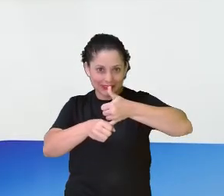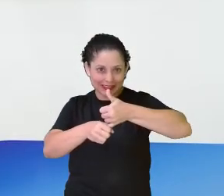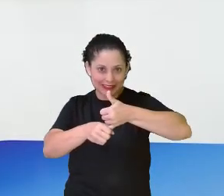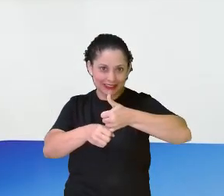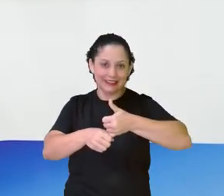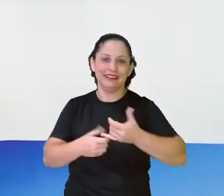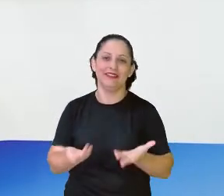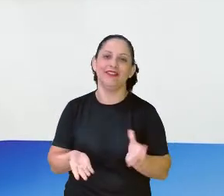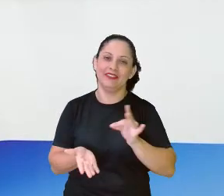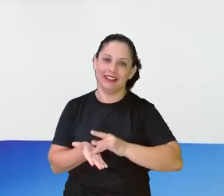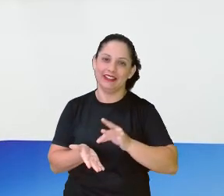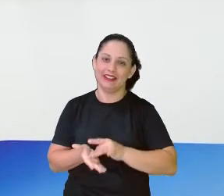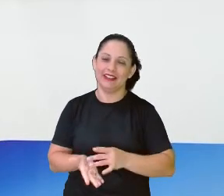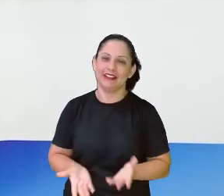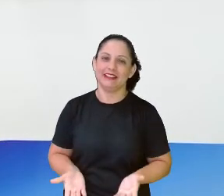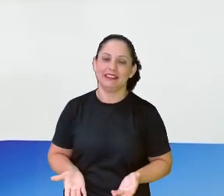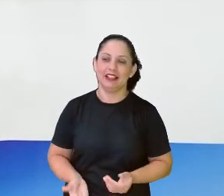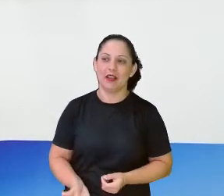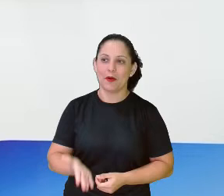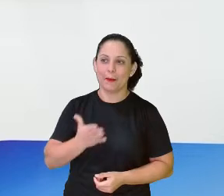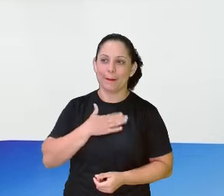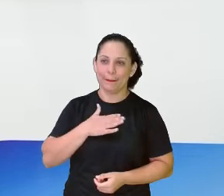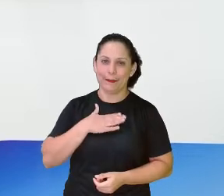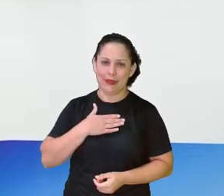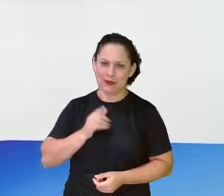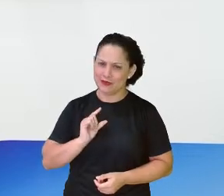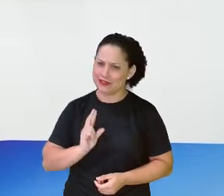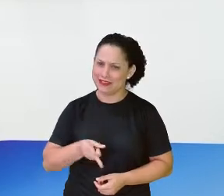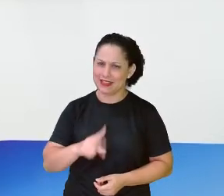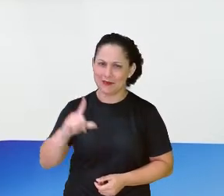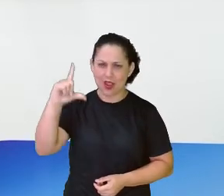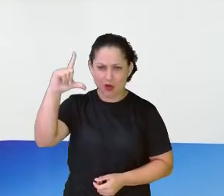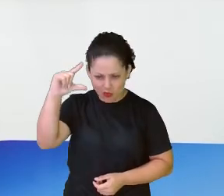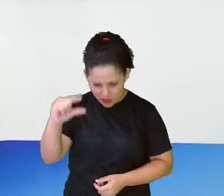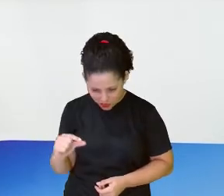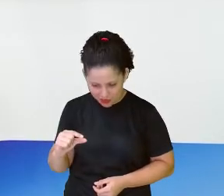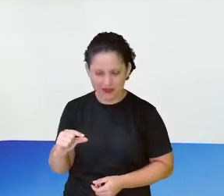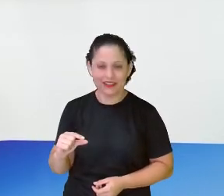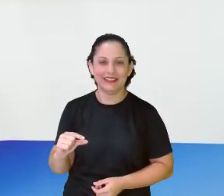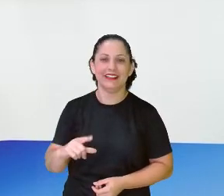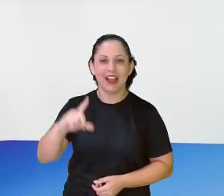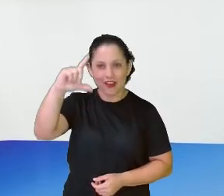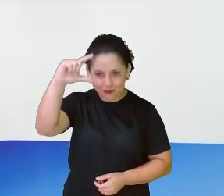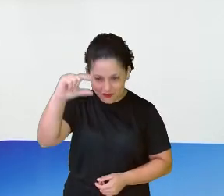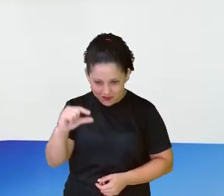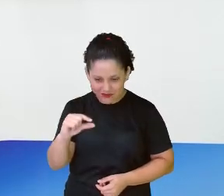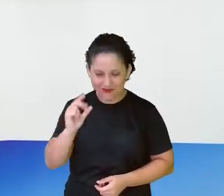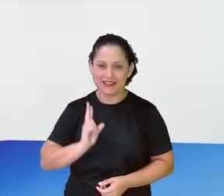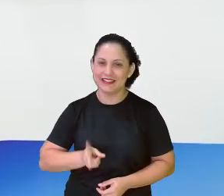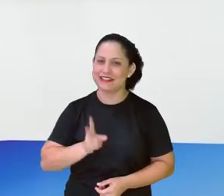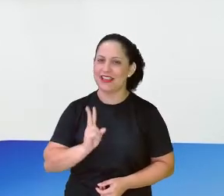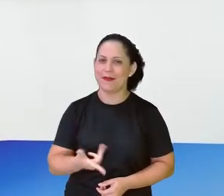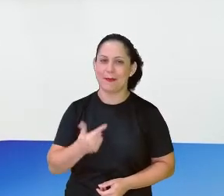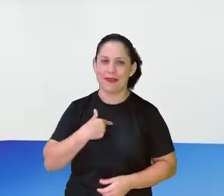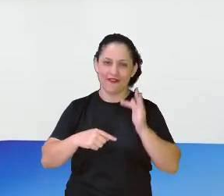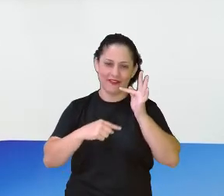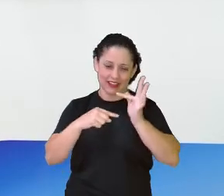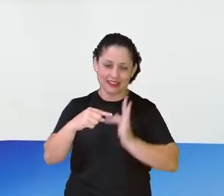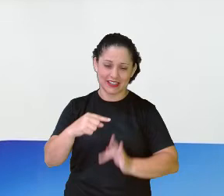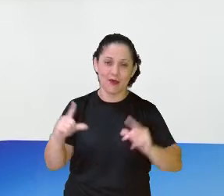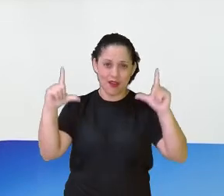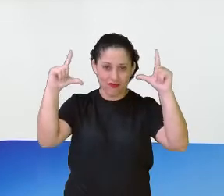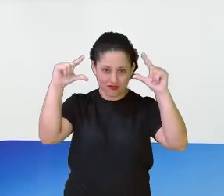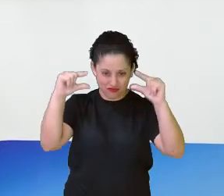Deus. O meu, por exemplo, só vive abaixo de 1/4. A minha fração é meio baixa